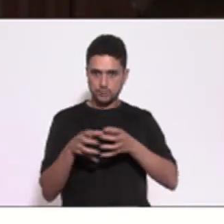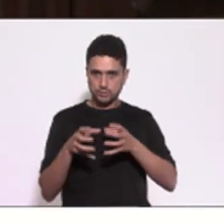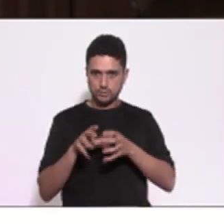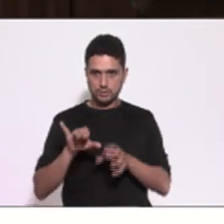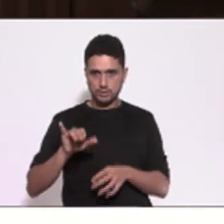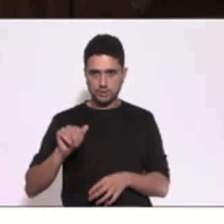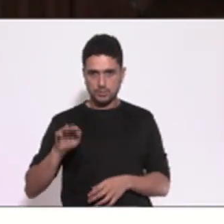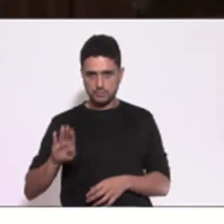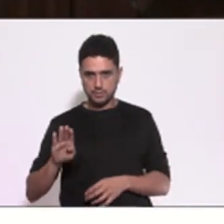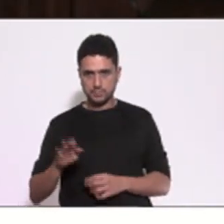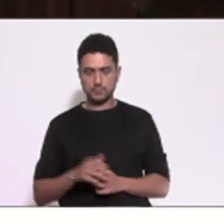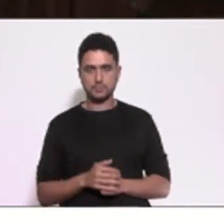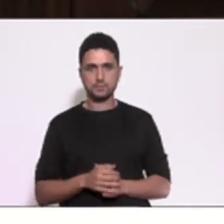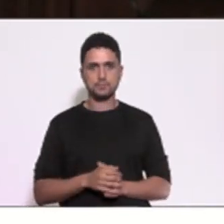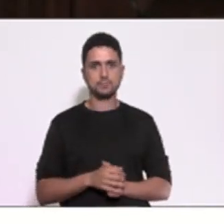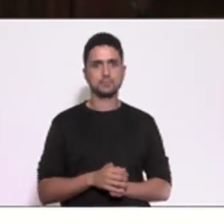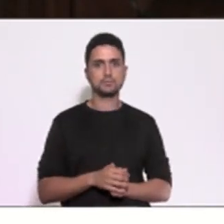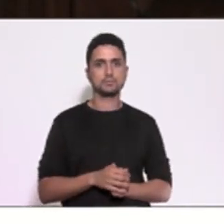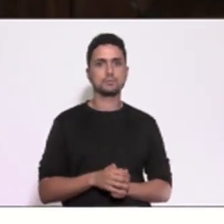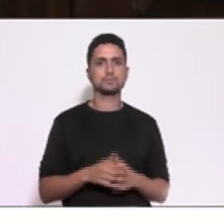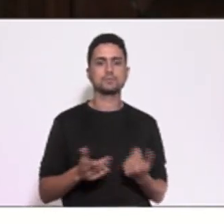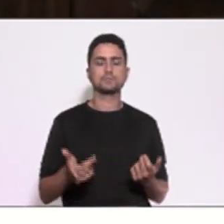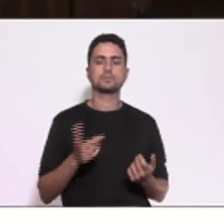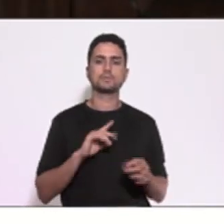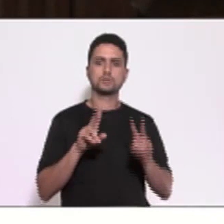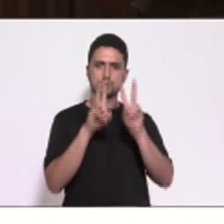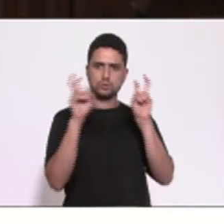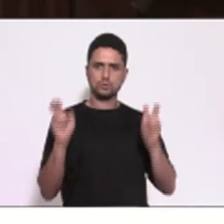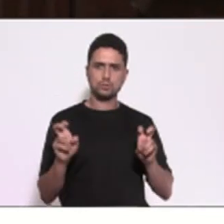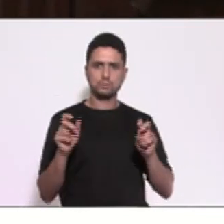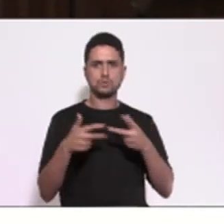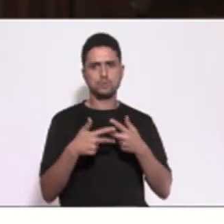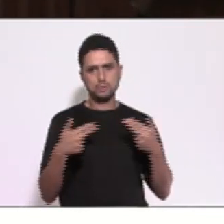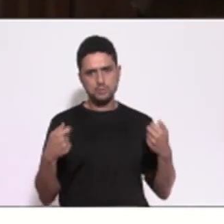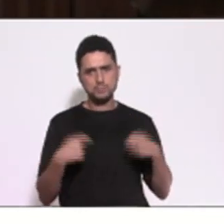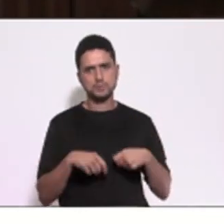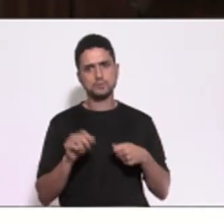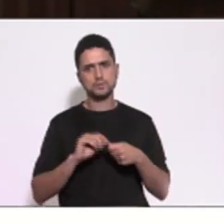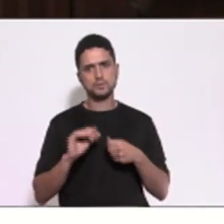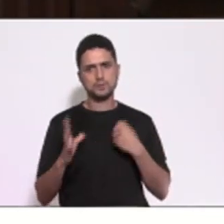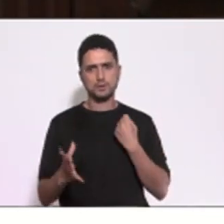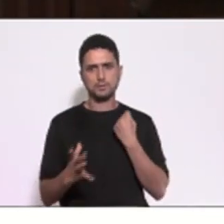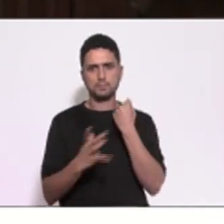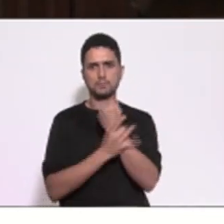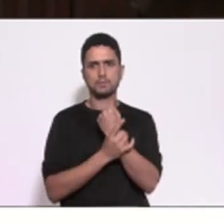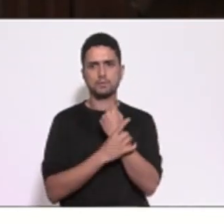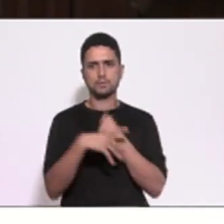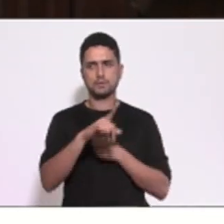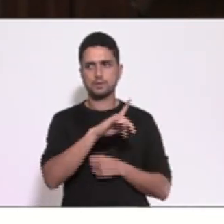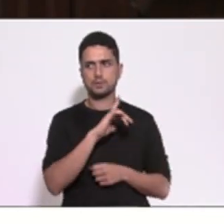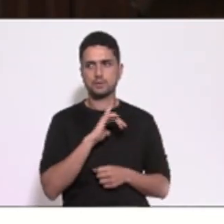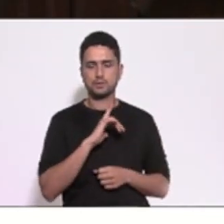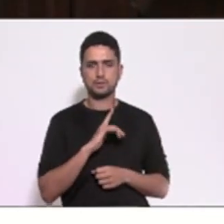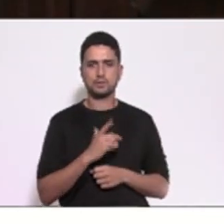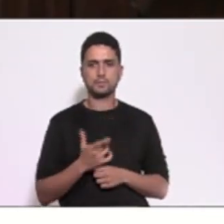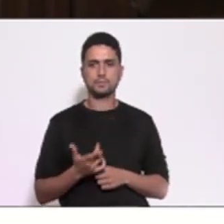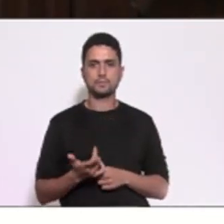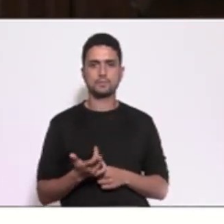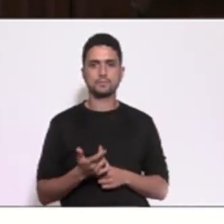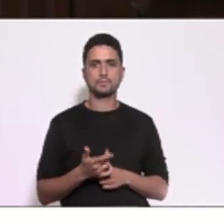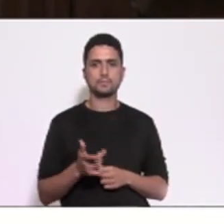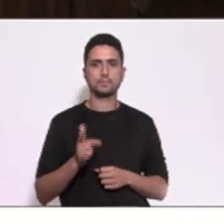considerando a necessidade de medidas cautelares para a proteção dos refúgios imóveis,